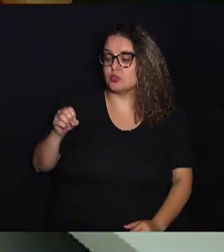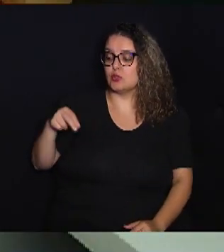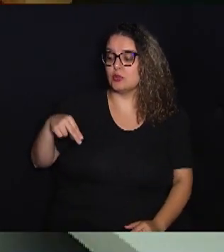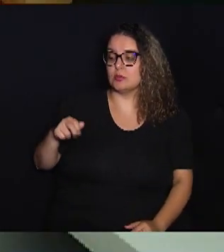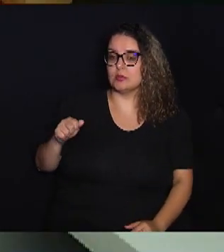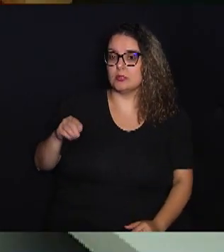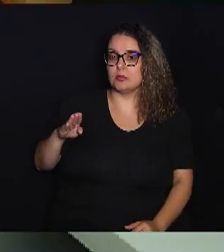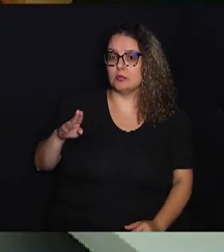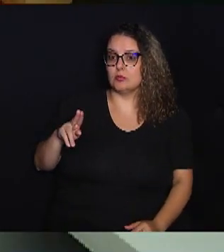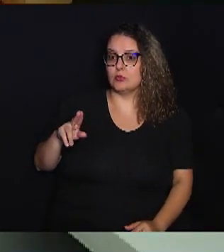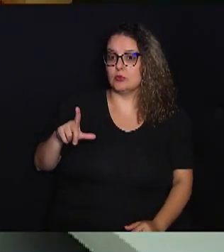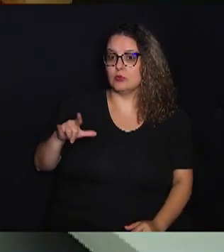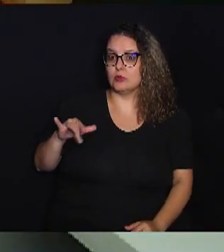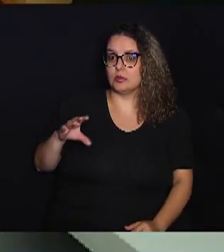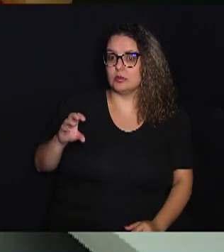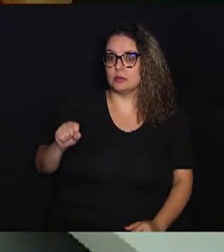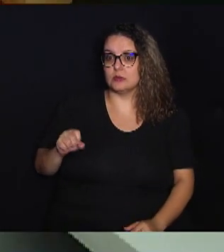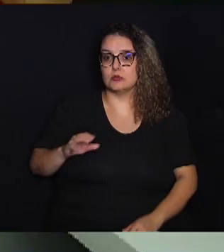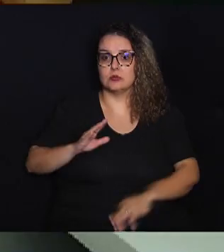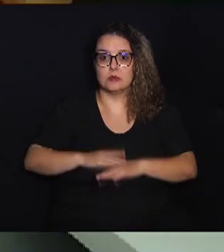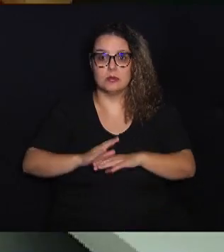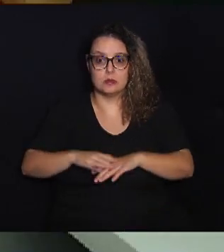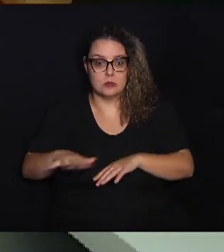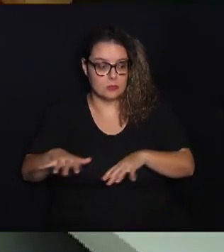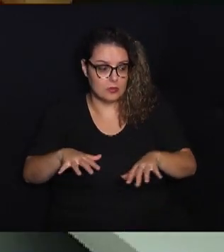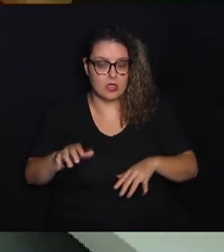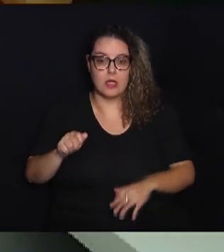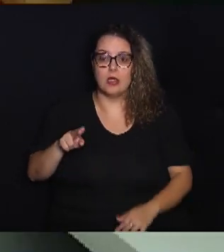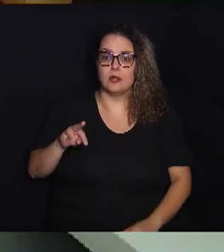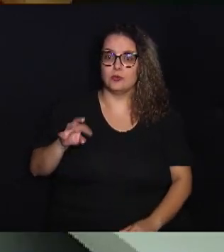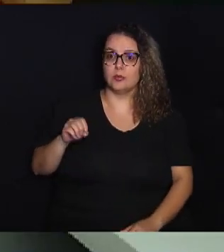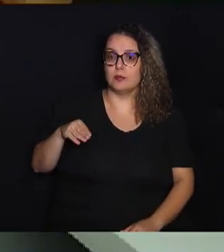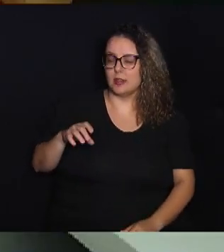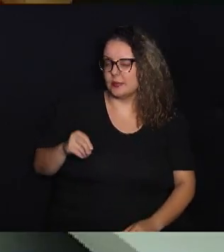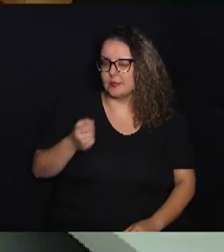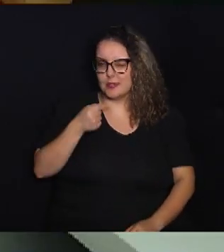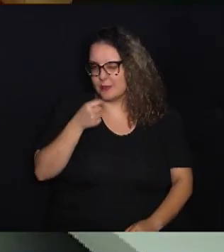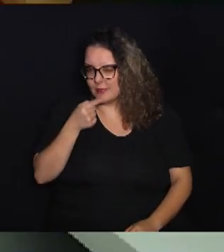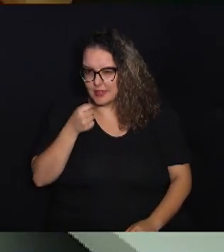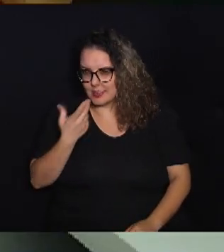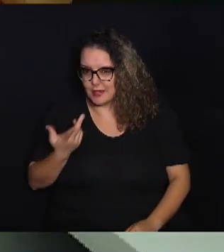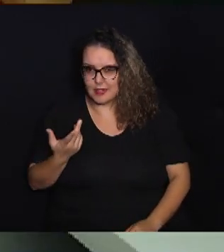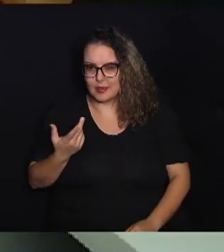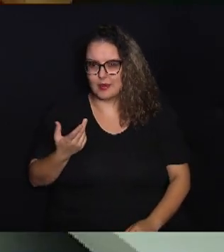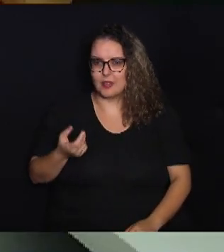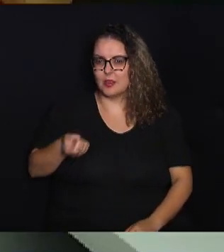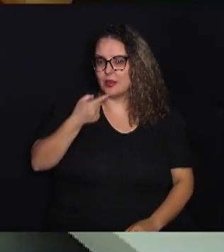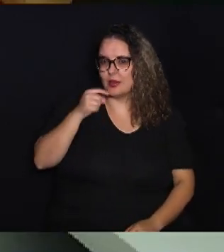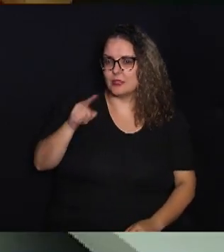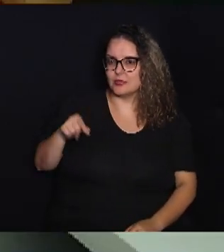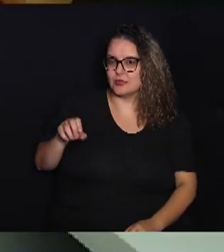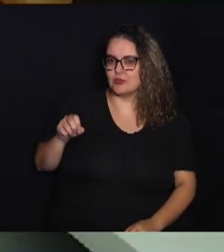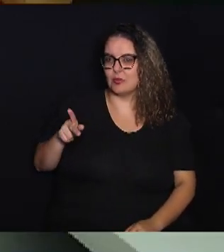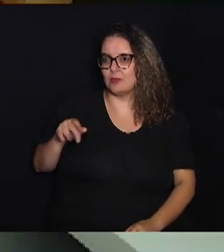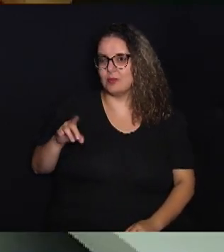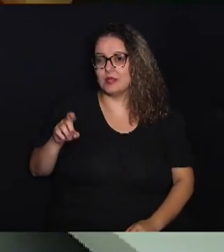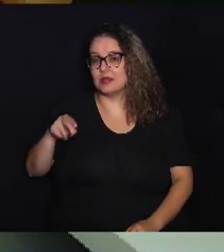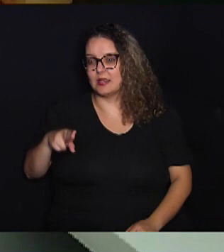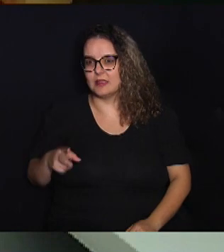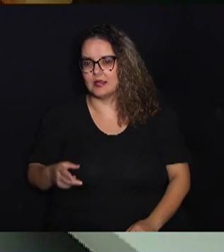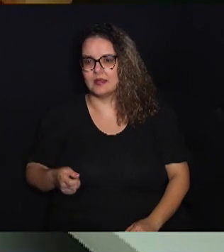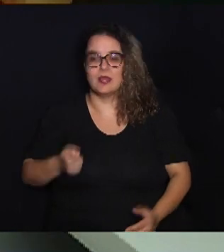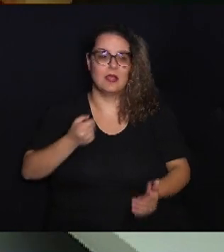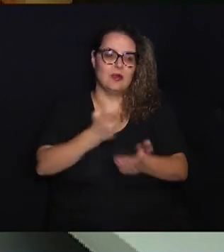a ter atos automáticos, né? Que o pessoal faz piada. Ah, tomou Zolpidem e comprou um cavalo